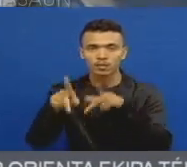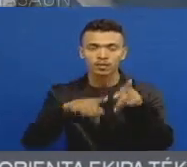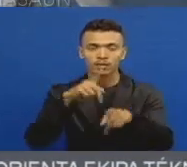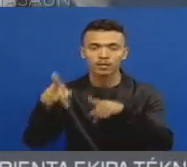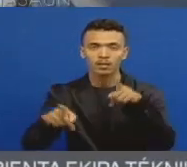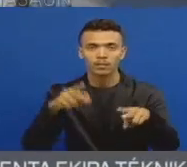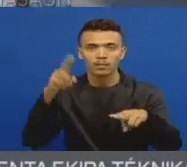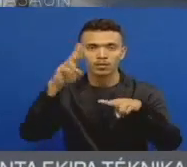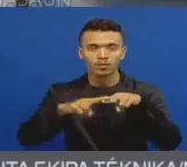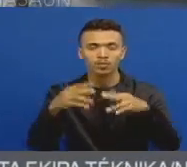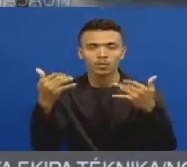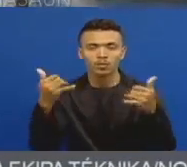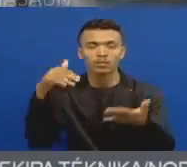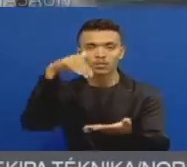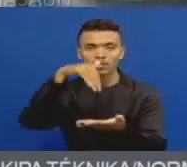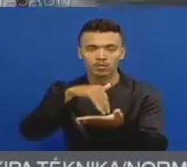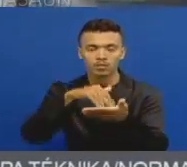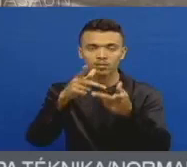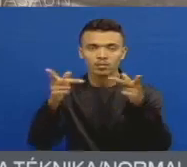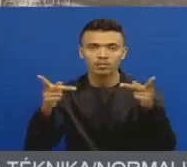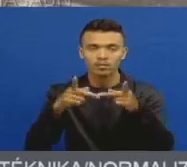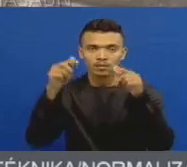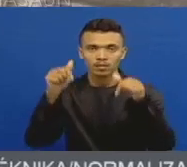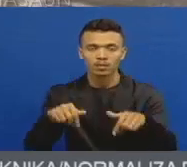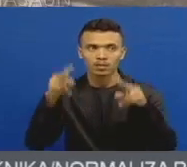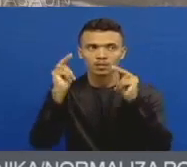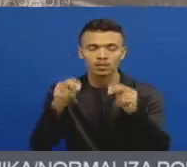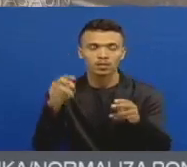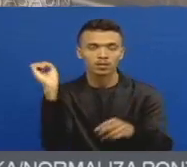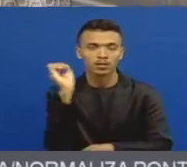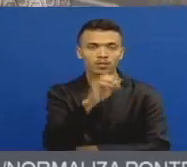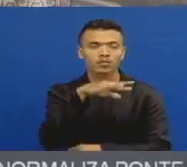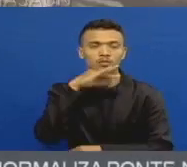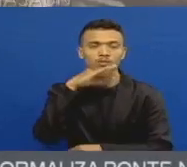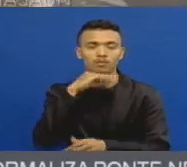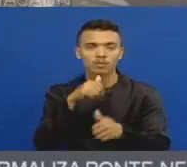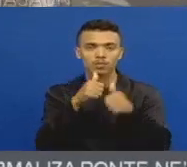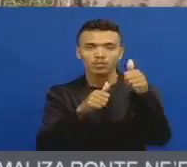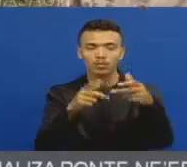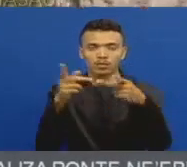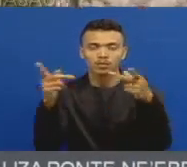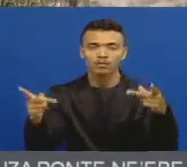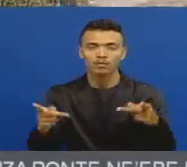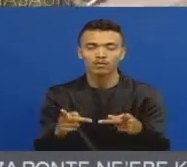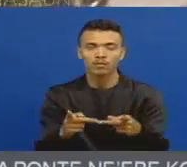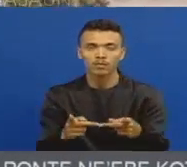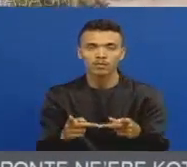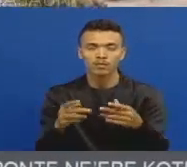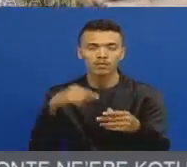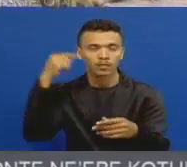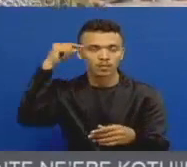ne bemak tur hali marka estuda ia fatin dane, tem que xoe listo e tuir fatin ne bemak